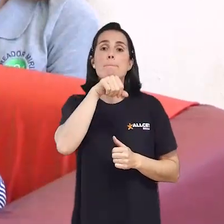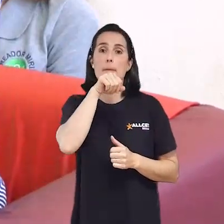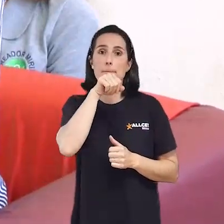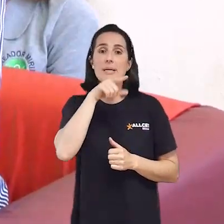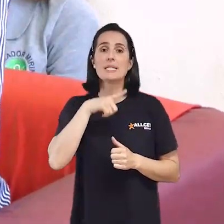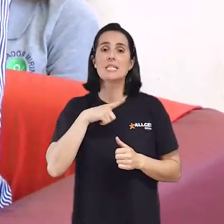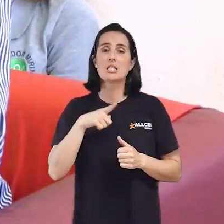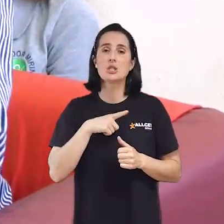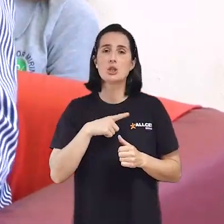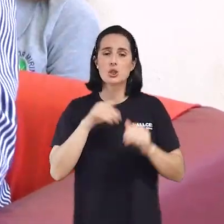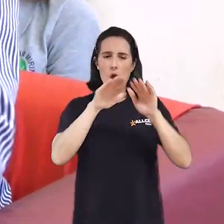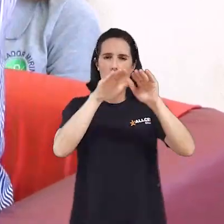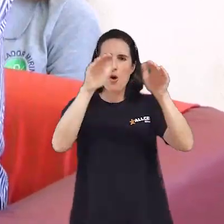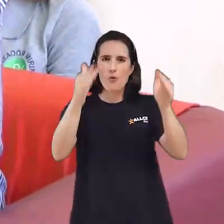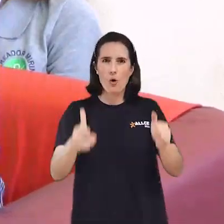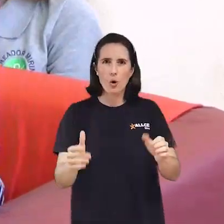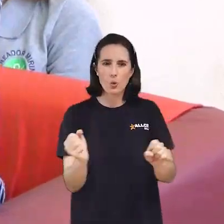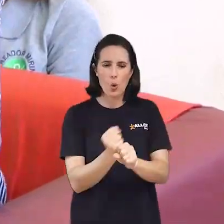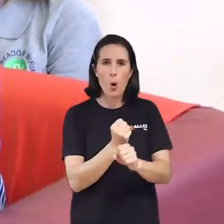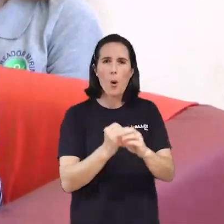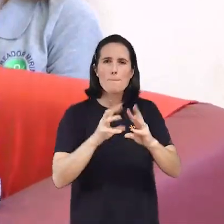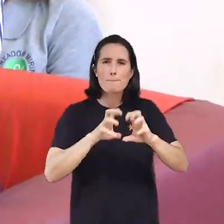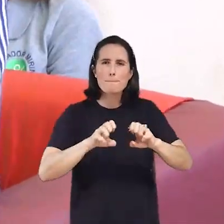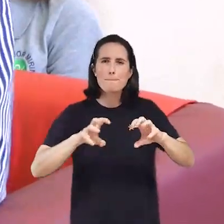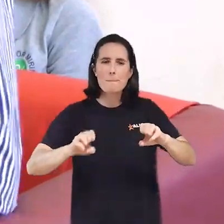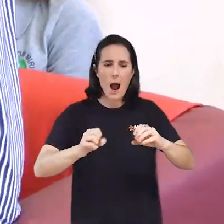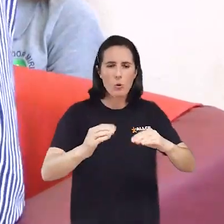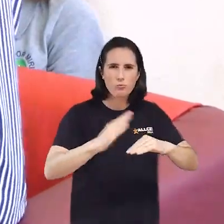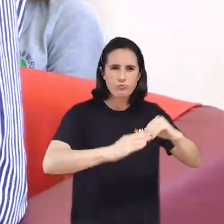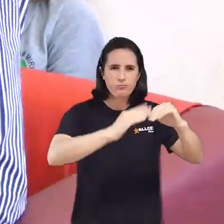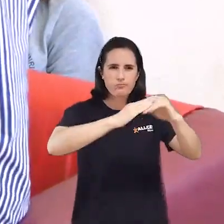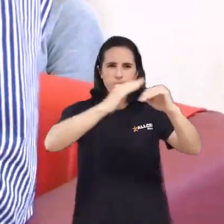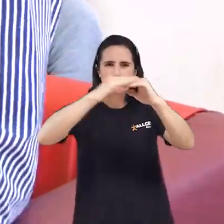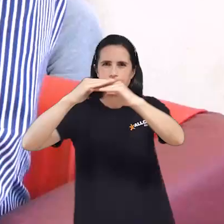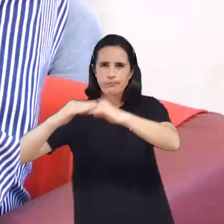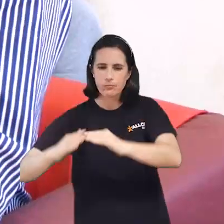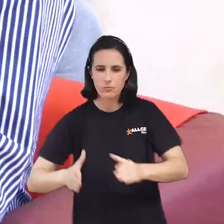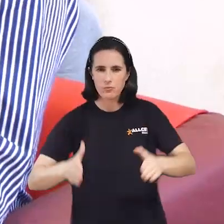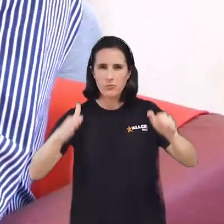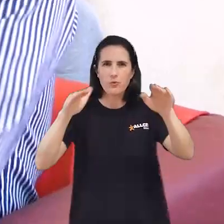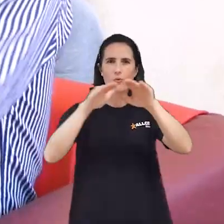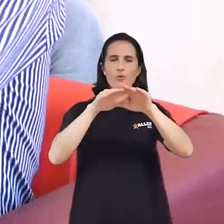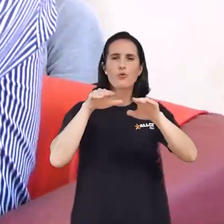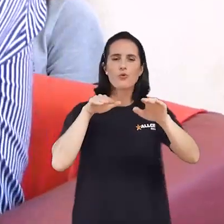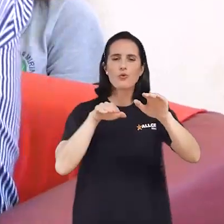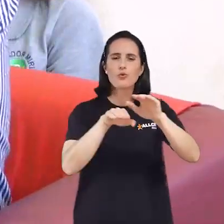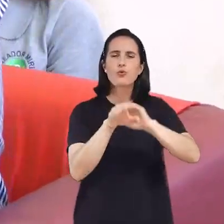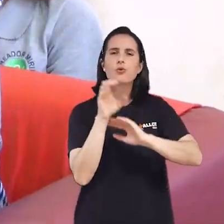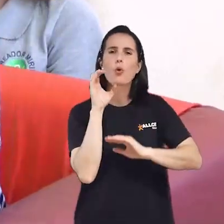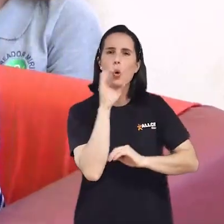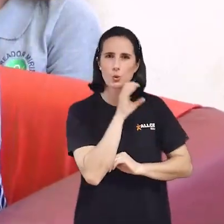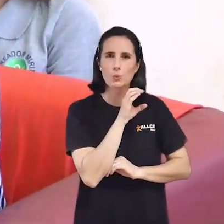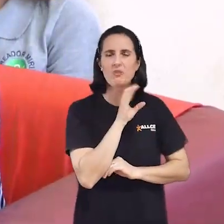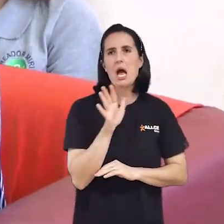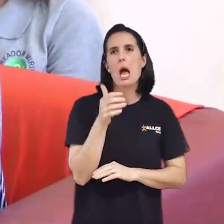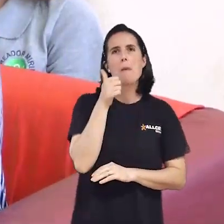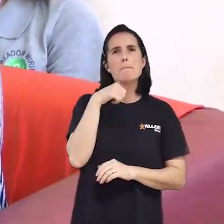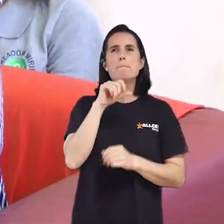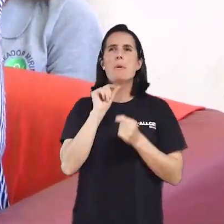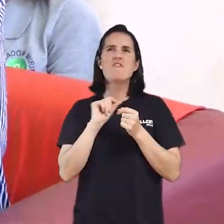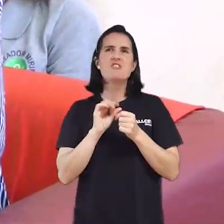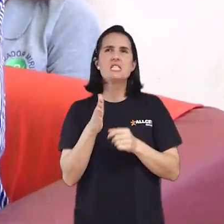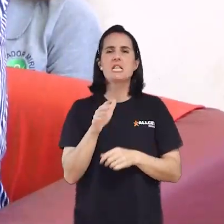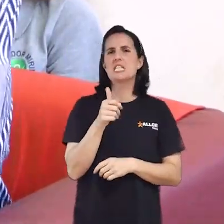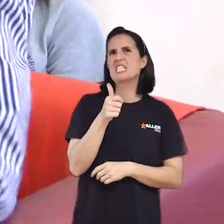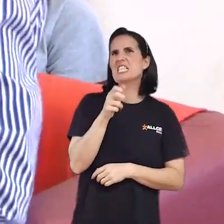minha casa, onde eu moro hoje, onde meus pais moravam, a mãe tinha um forno de barro,